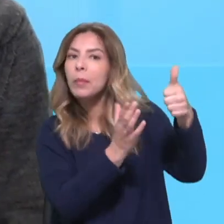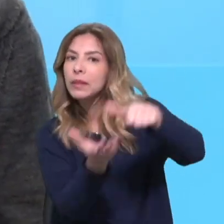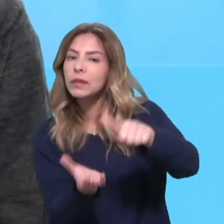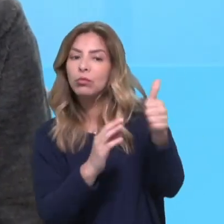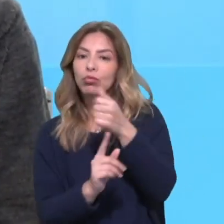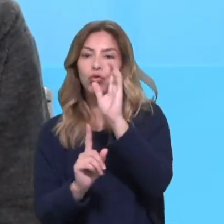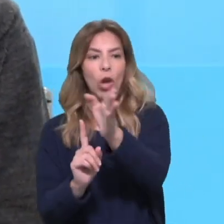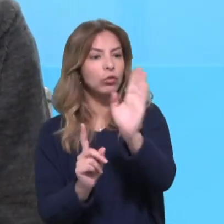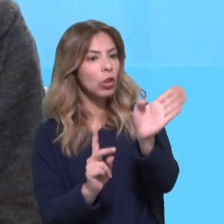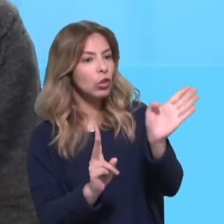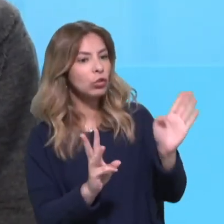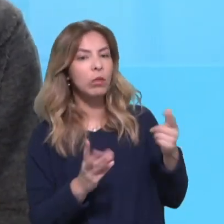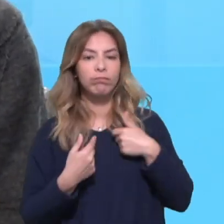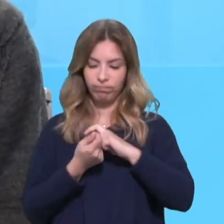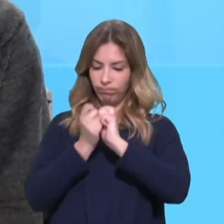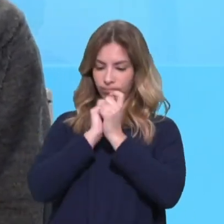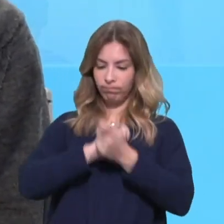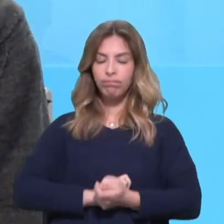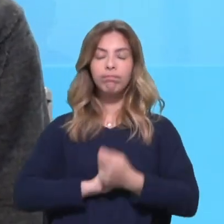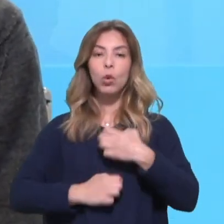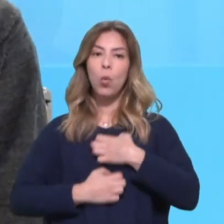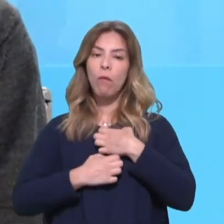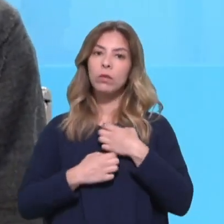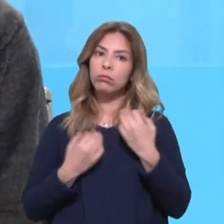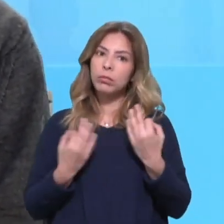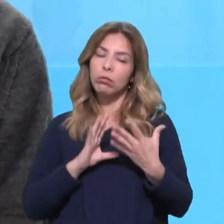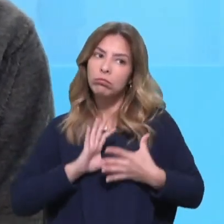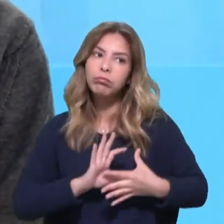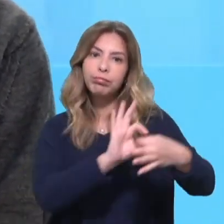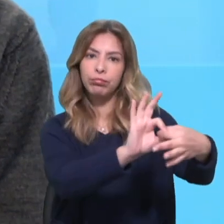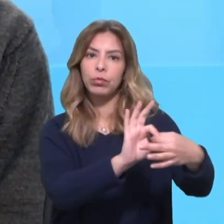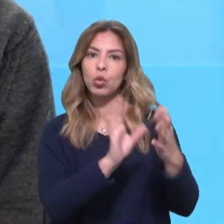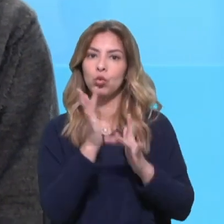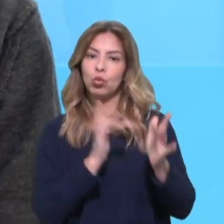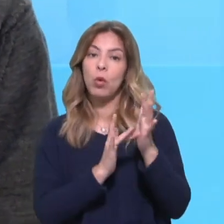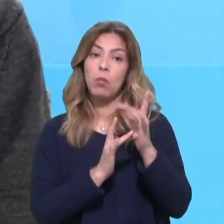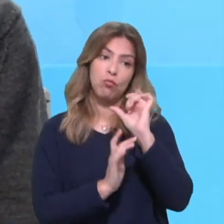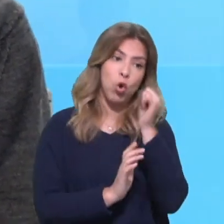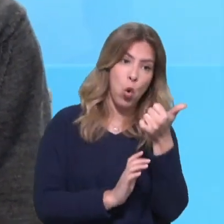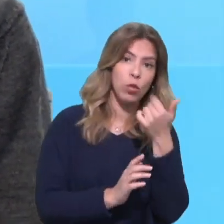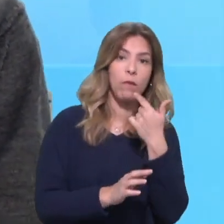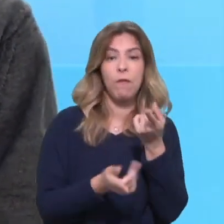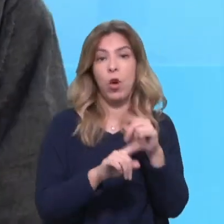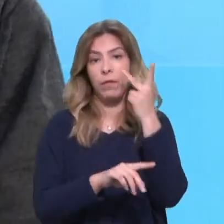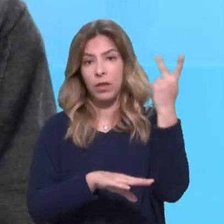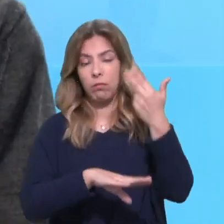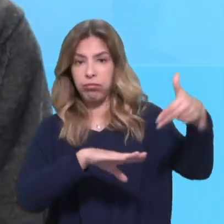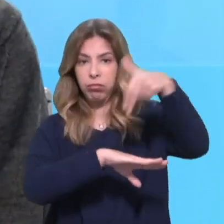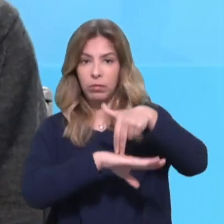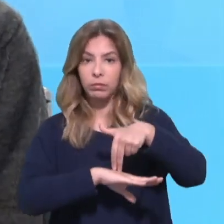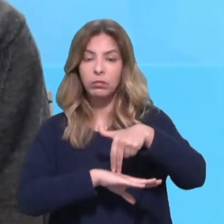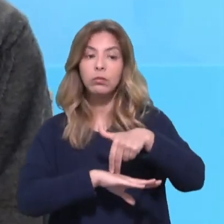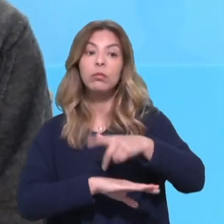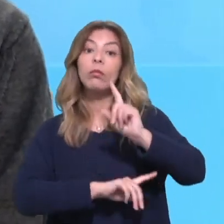cristãos, renovarem a sua condição batismal, unindo-se assim a Cristo morto e ressuscitado. E depois toda a celebração, de facto, culminará